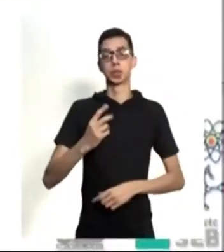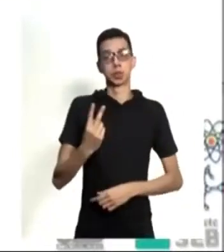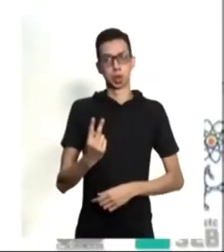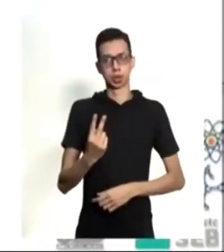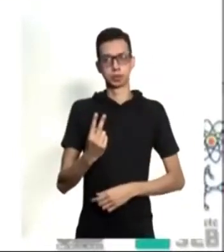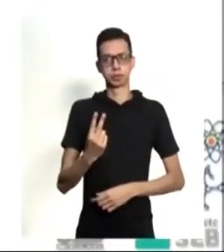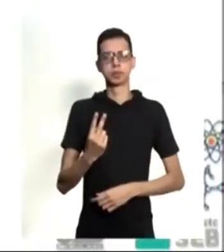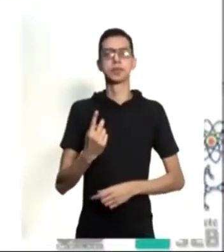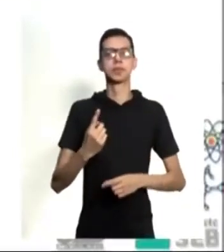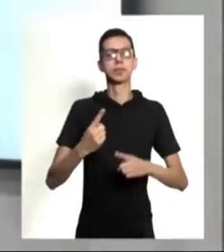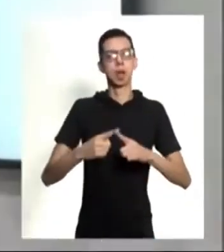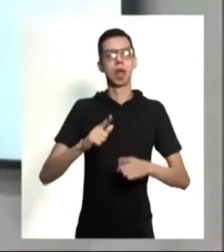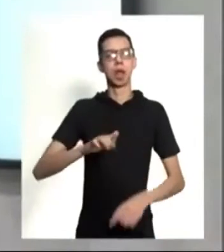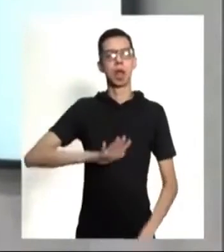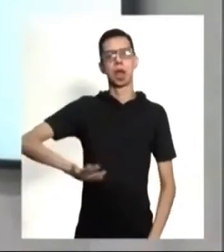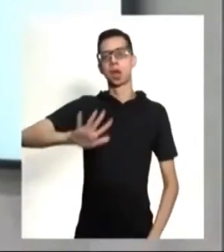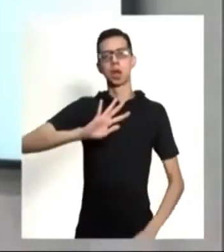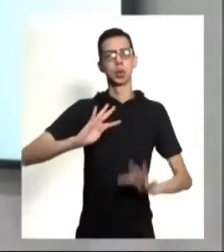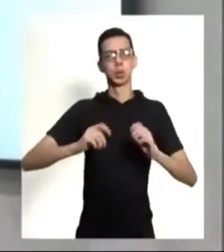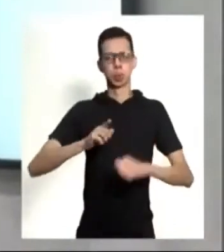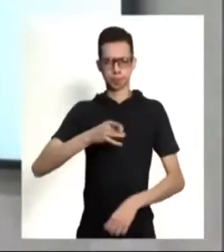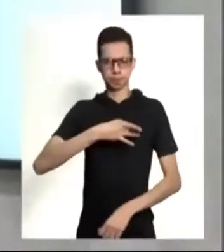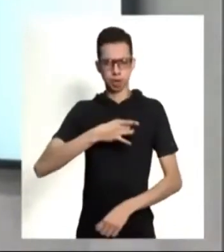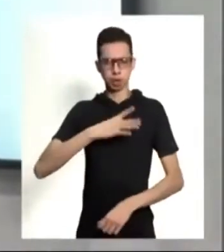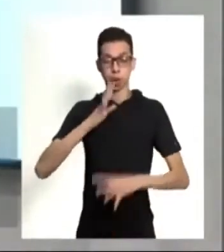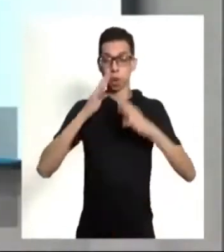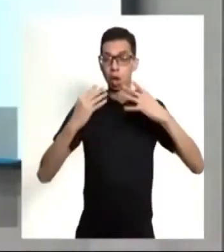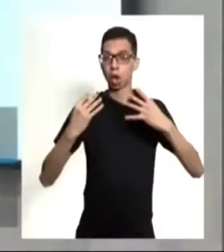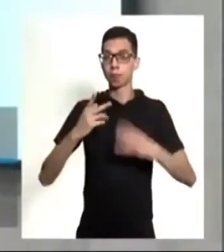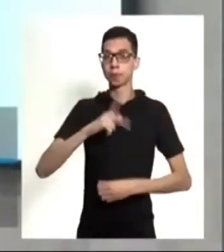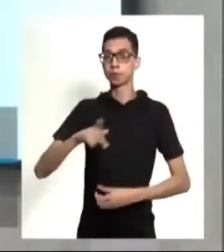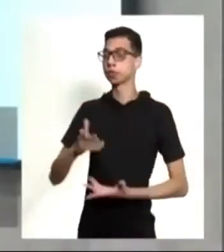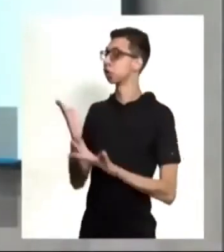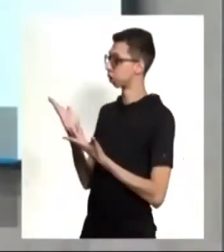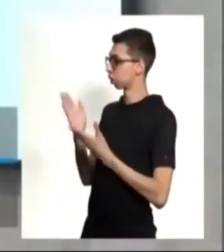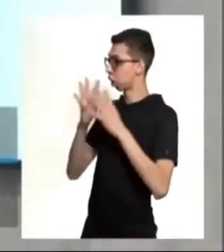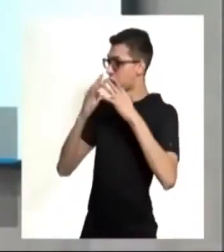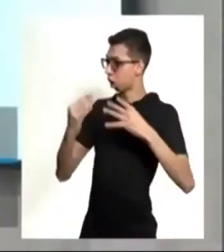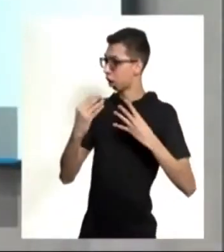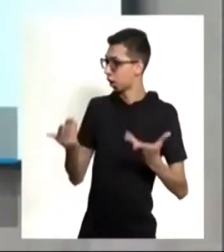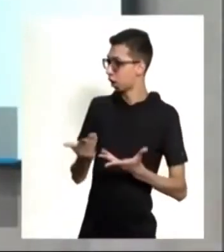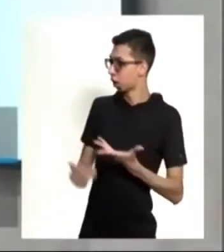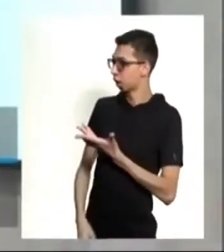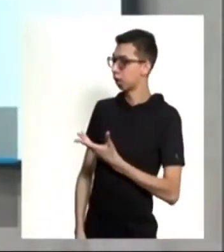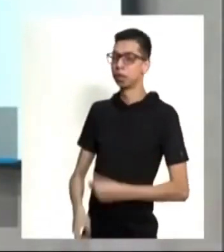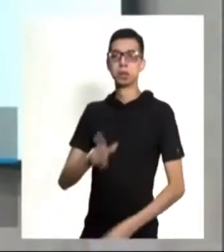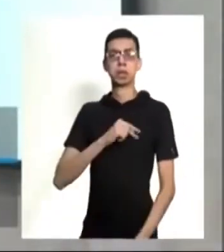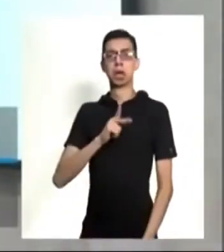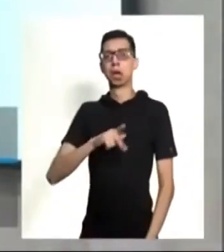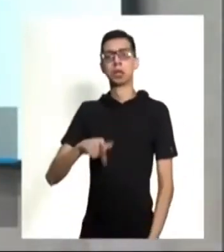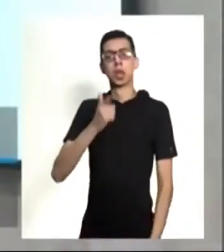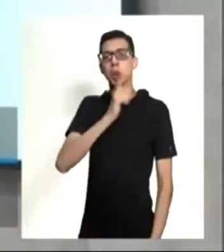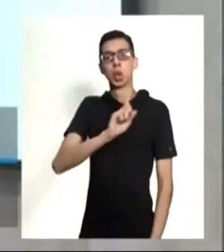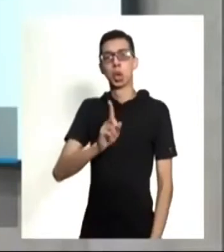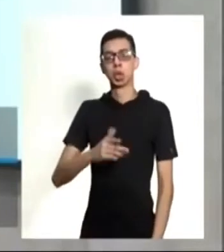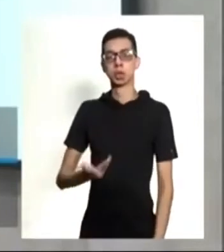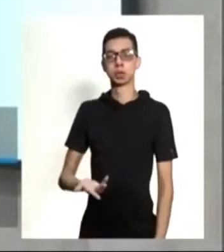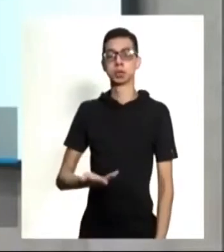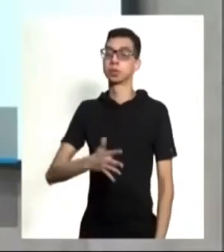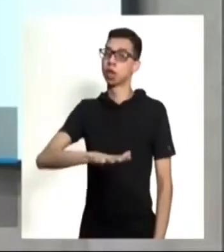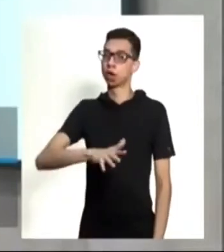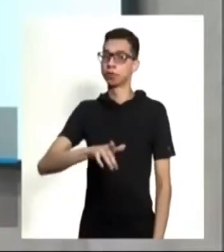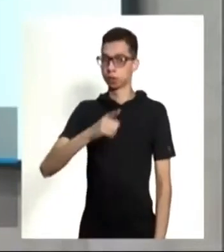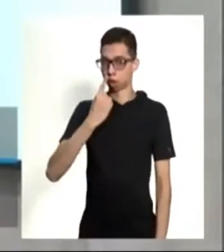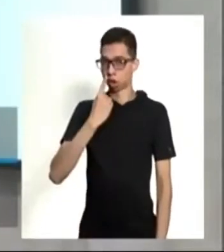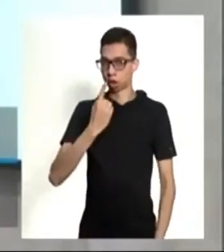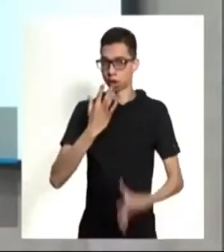total. Você ficou com medo? Olha para mim. Vai, olha para mim aqui. Nossa, professor, não vou conseguir. Desse jeito, pensando assim, talvez. Vem